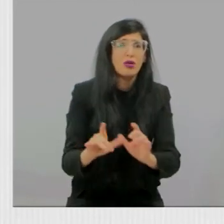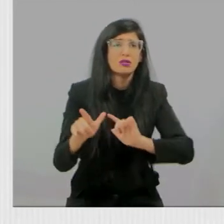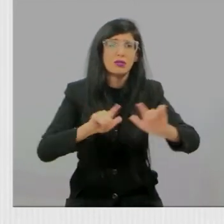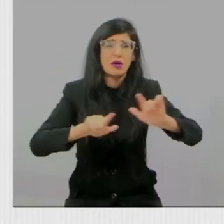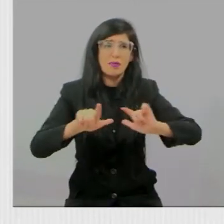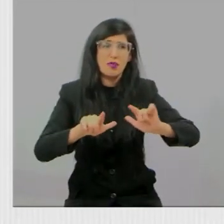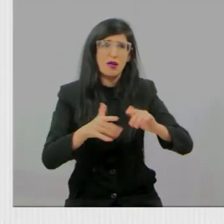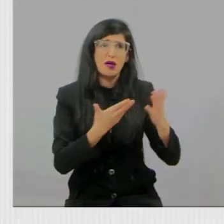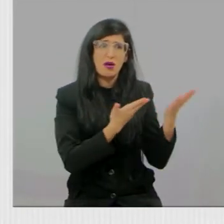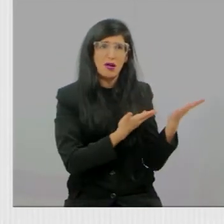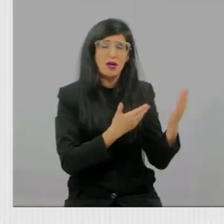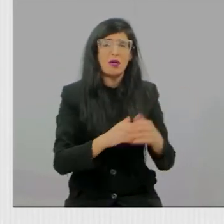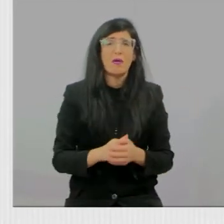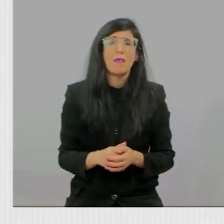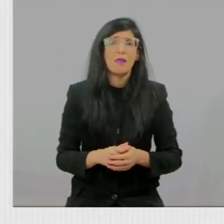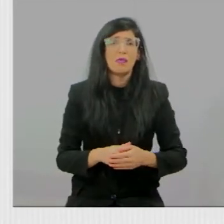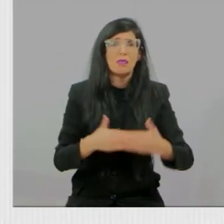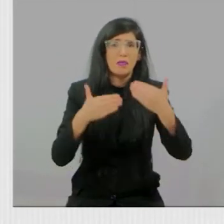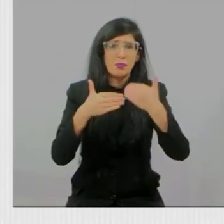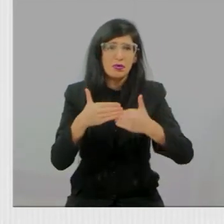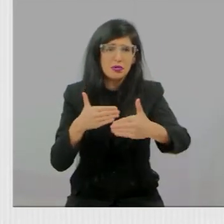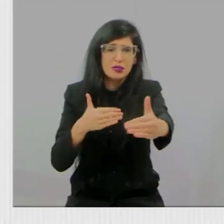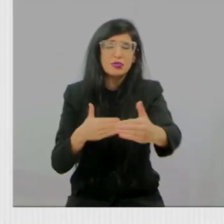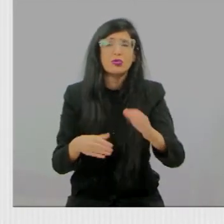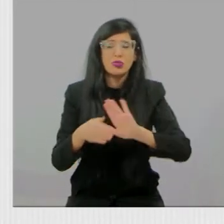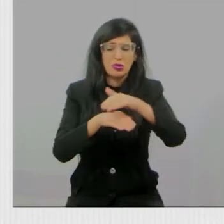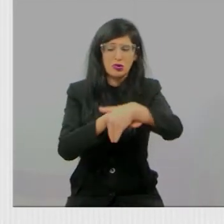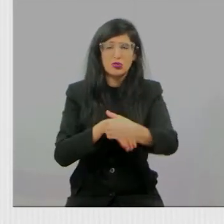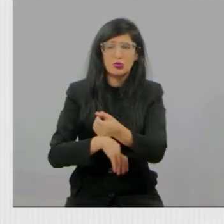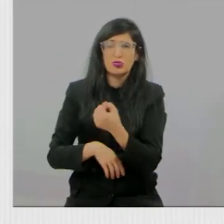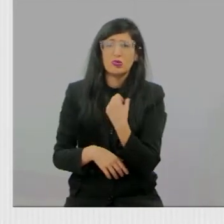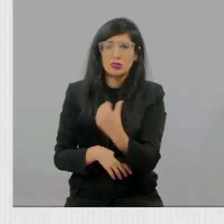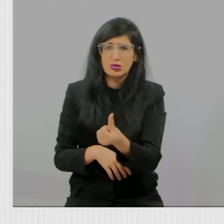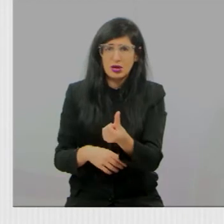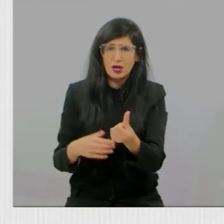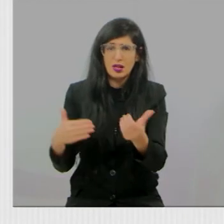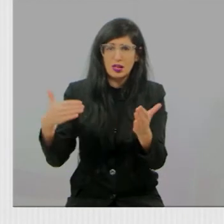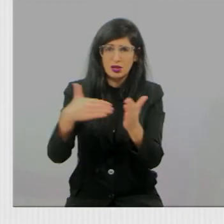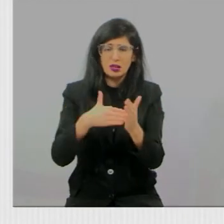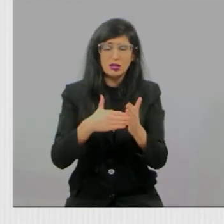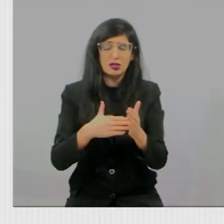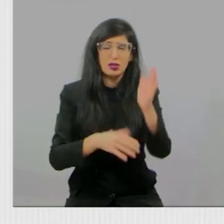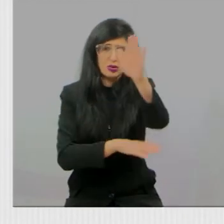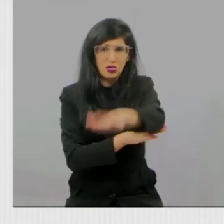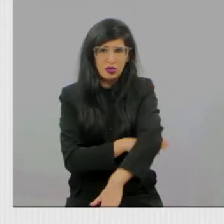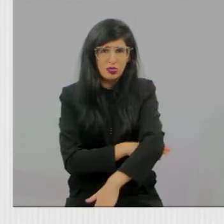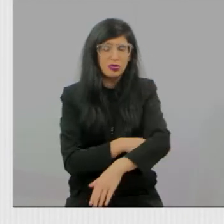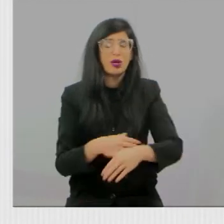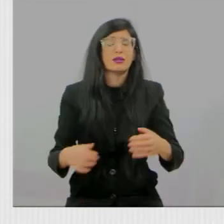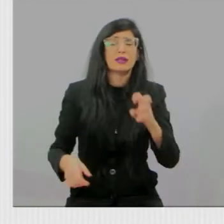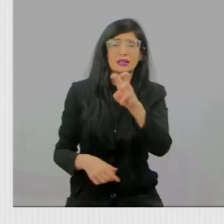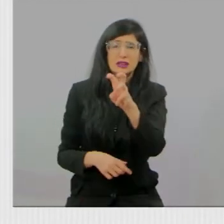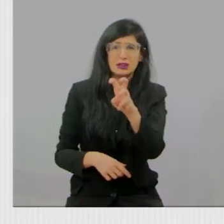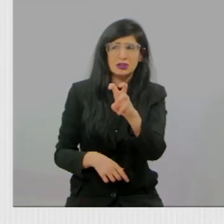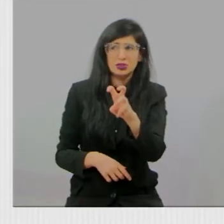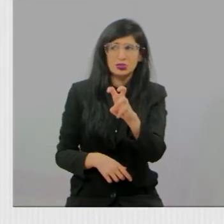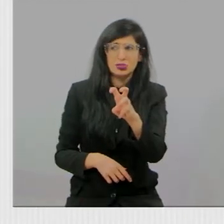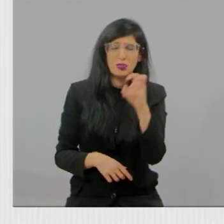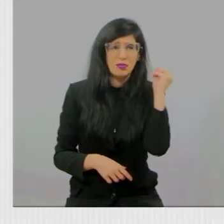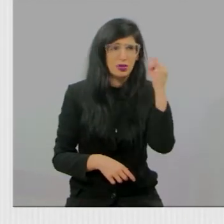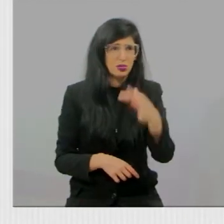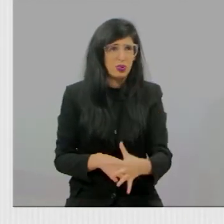social no período noturno, das 18 às 5 horas da manhã. Um trabalho